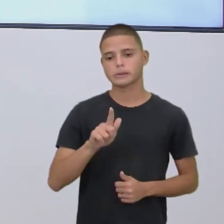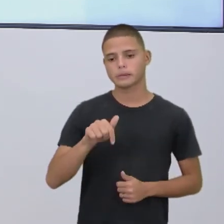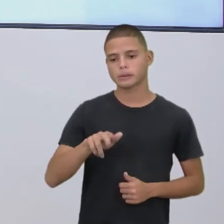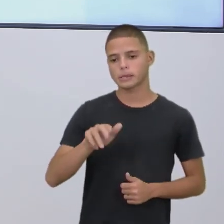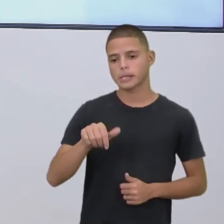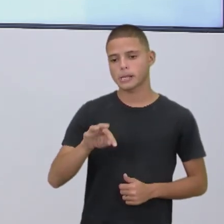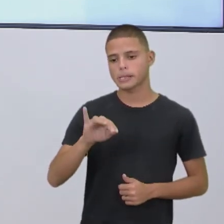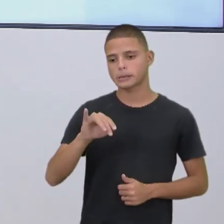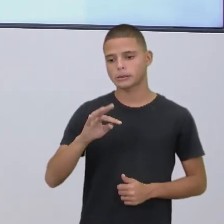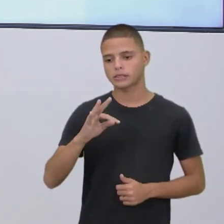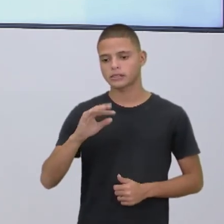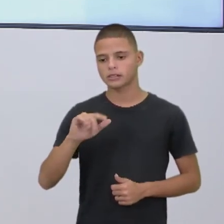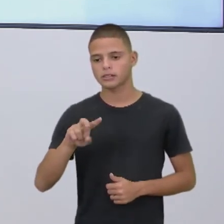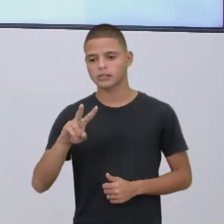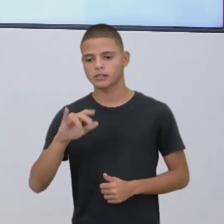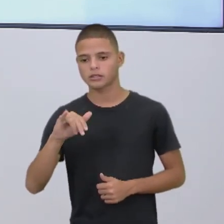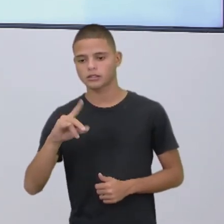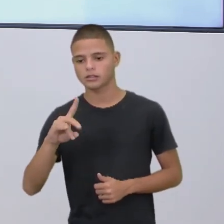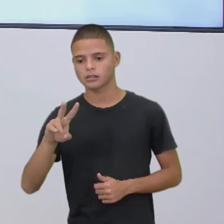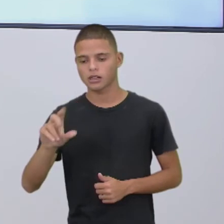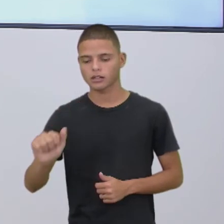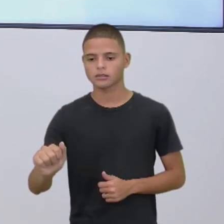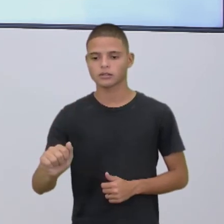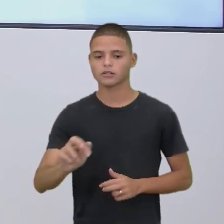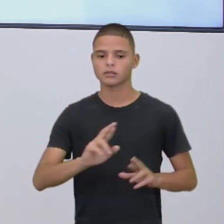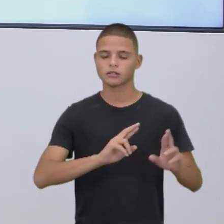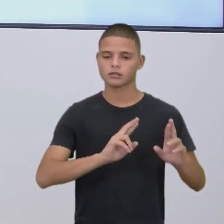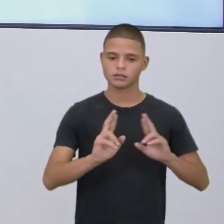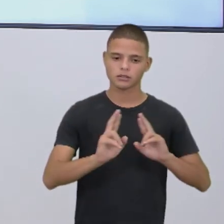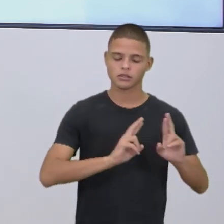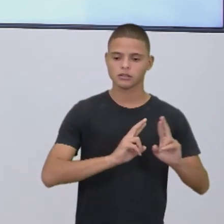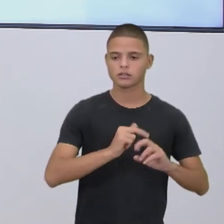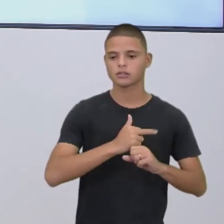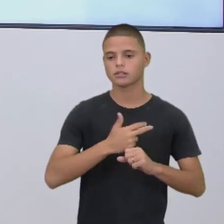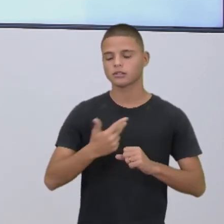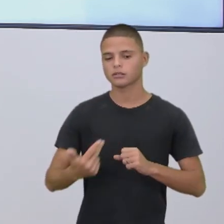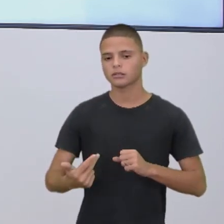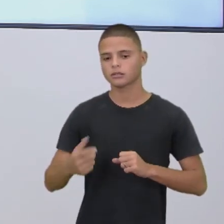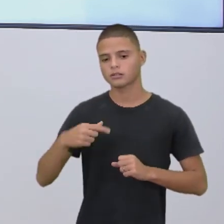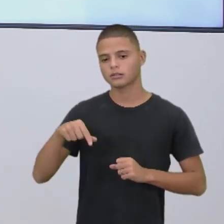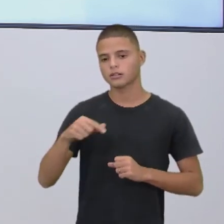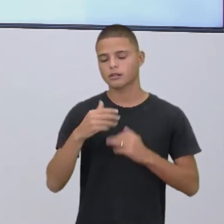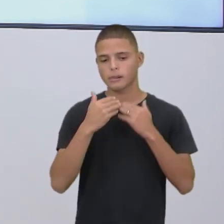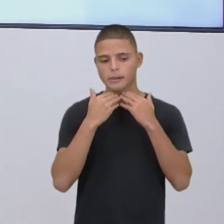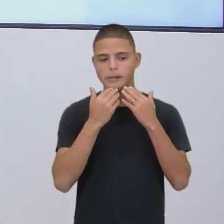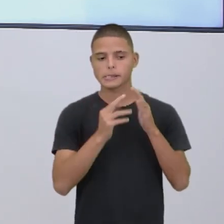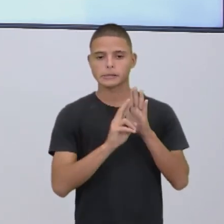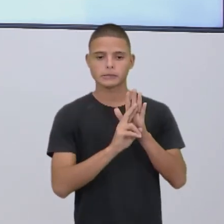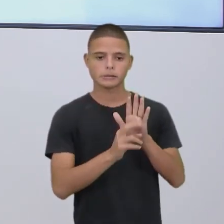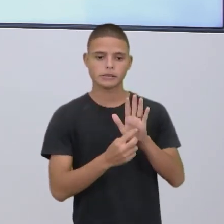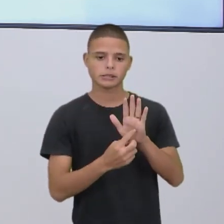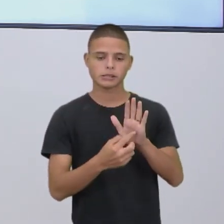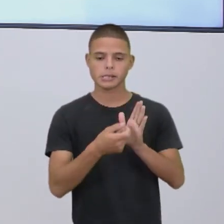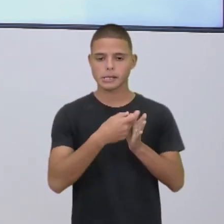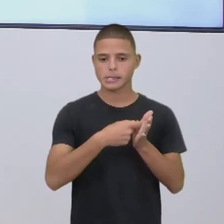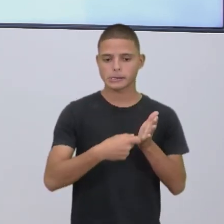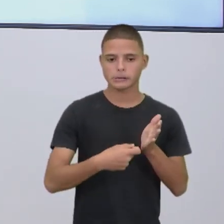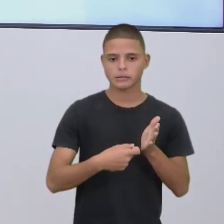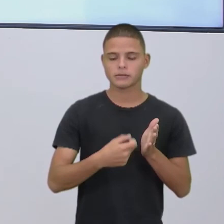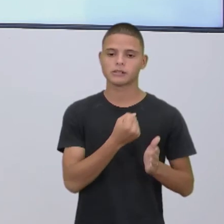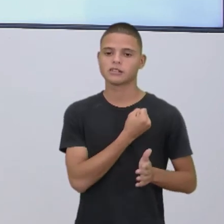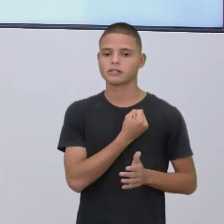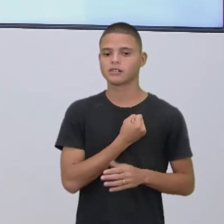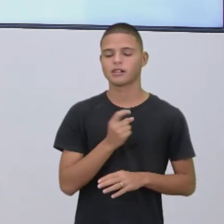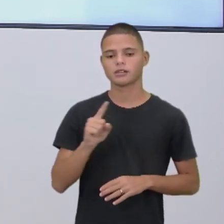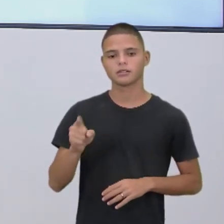está falando de variáveis aí, quantitativas discretas, a gente não consegue representar, não consegue descrever isso com números